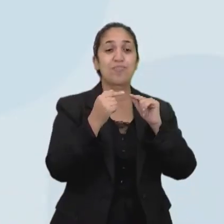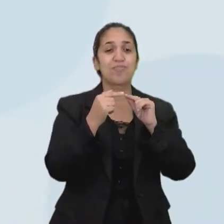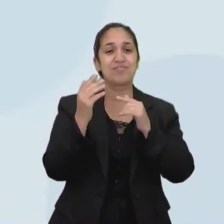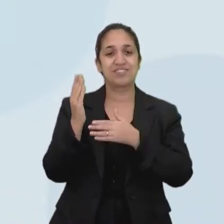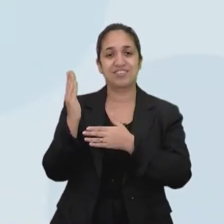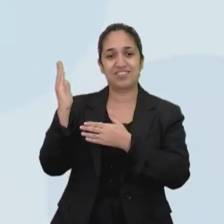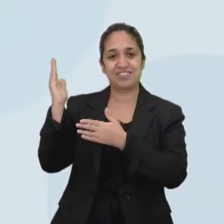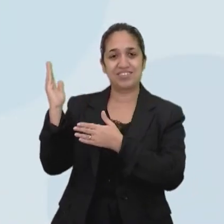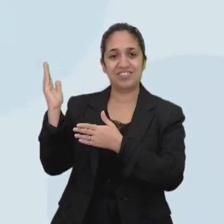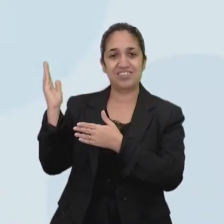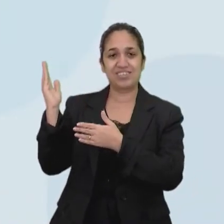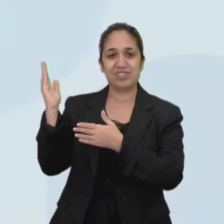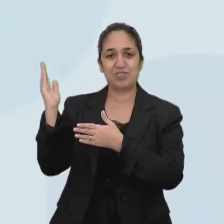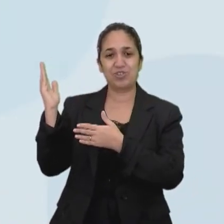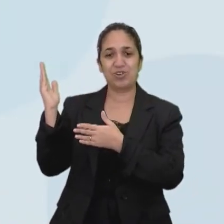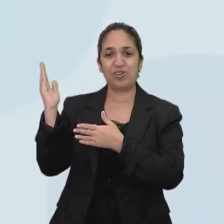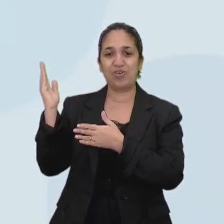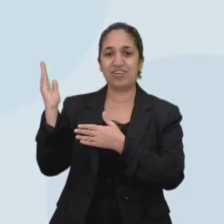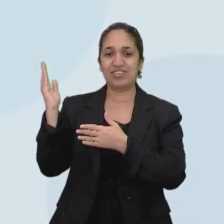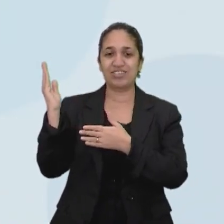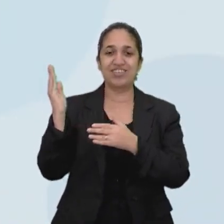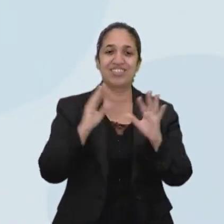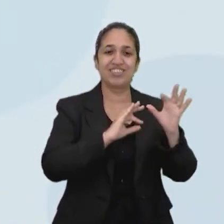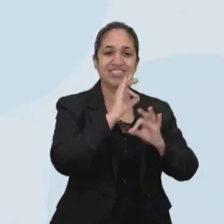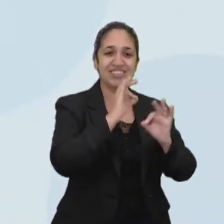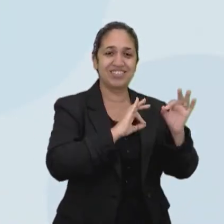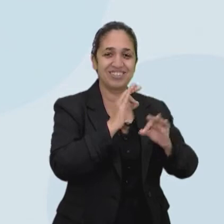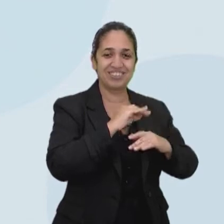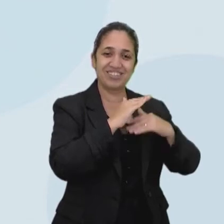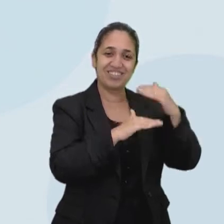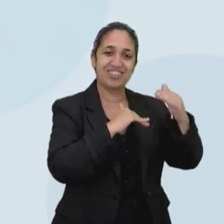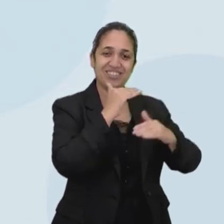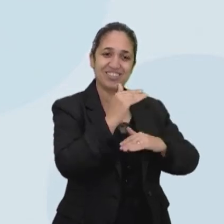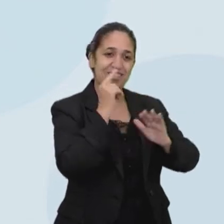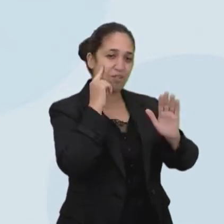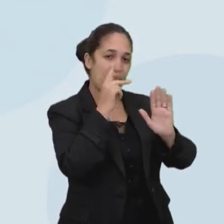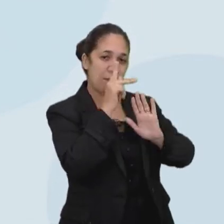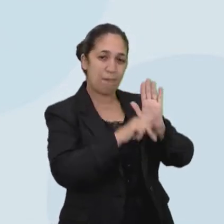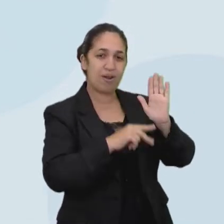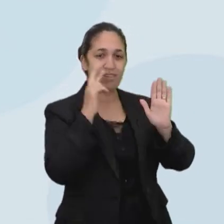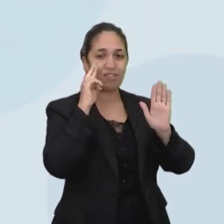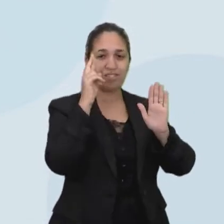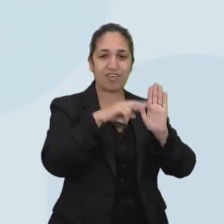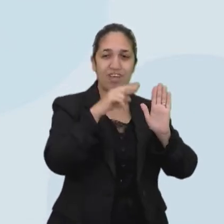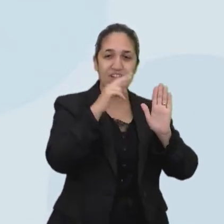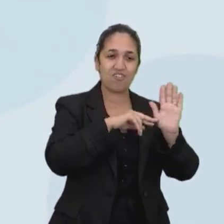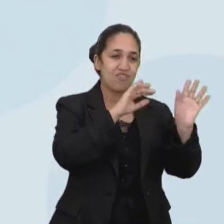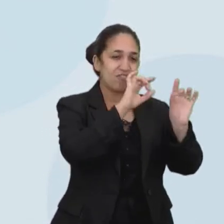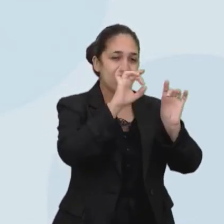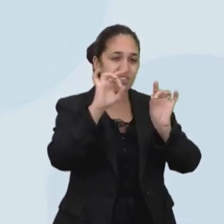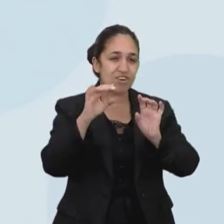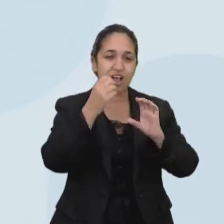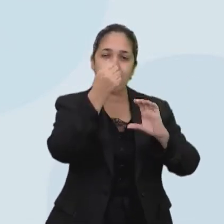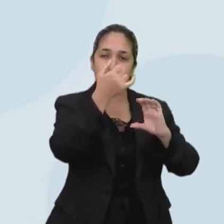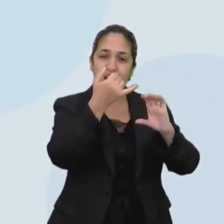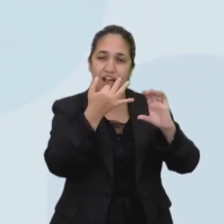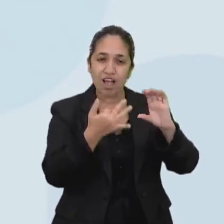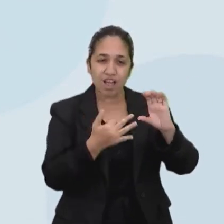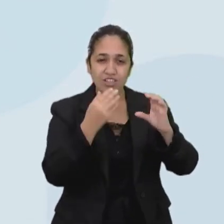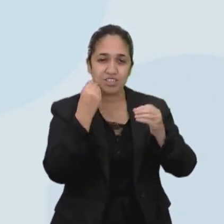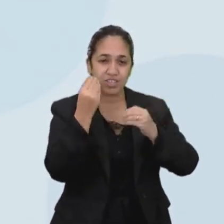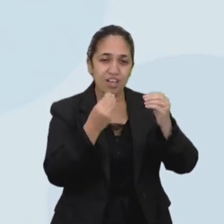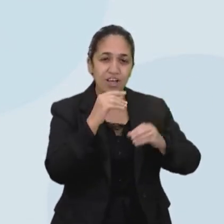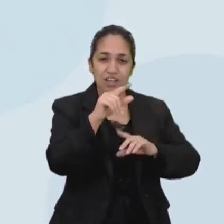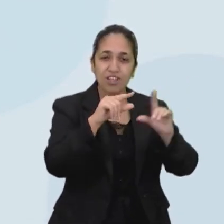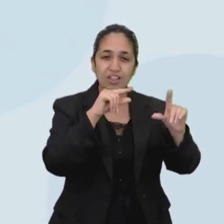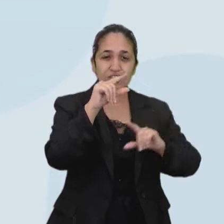hoje. Revisar o projeto em construção, analisando as peculiaridades do suporte midiático